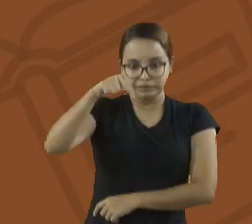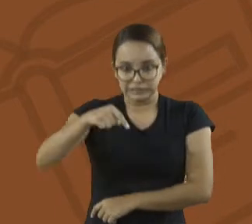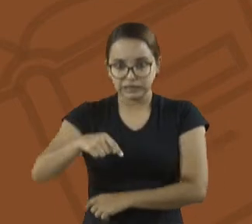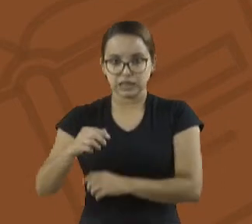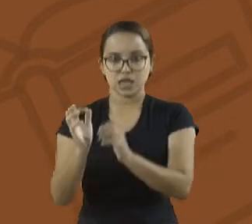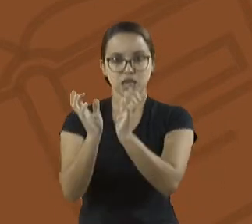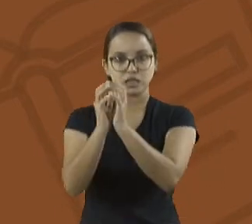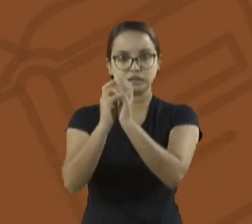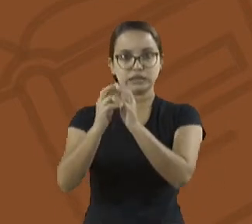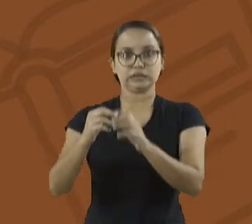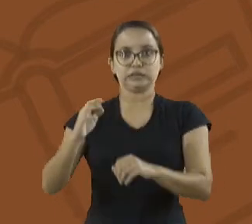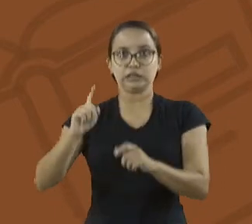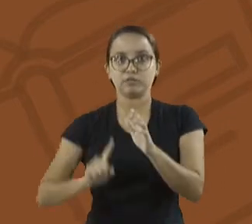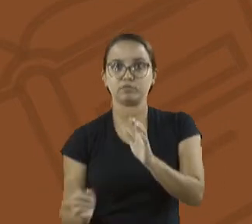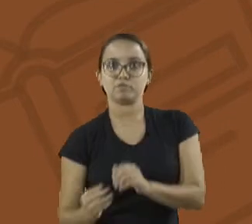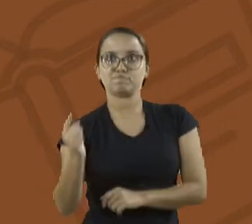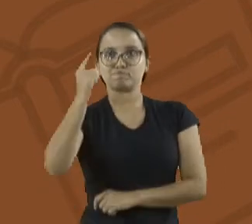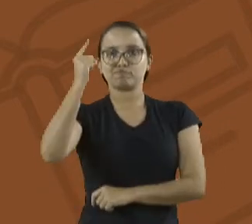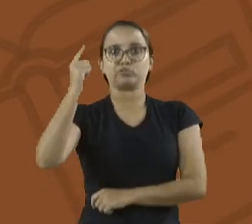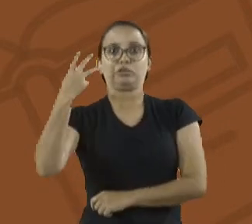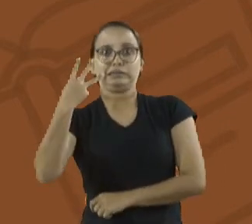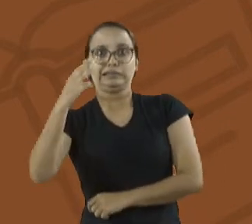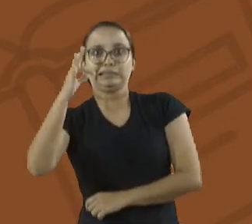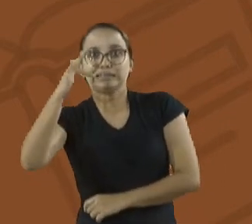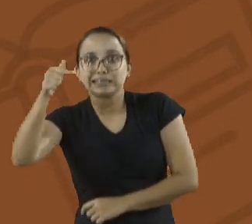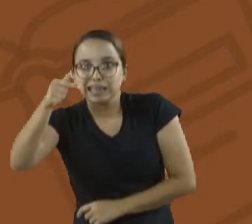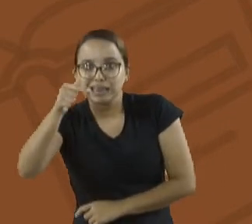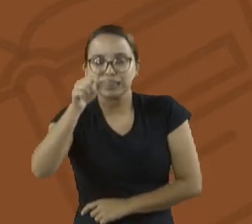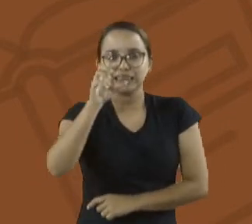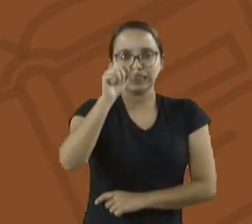71%. Vejam só, como as